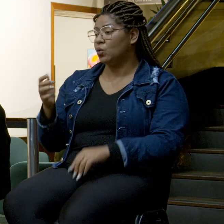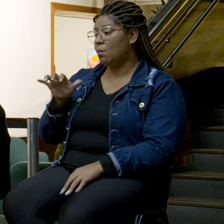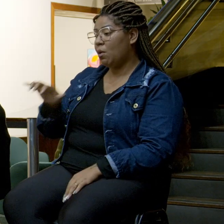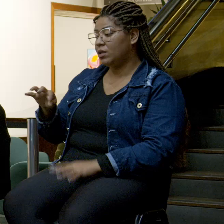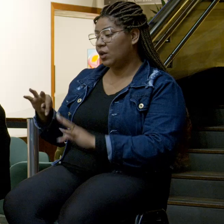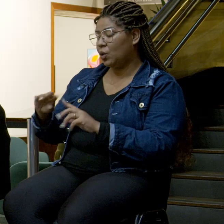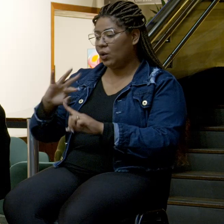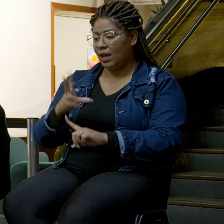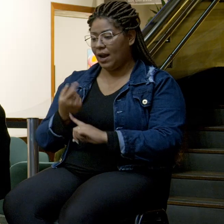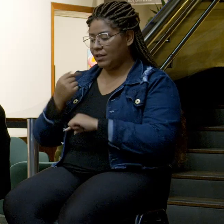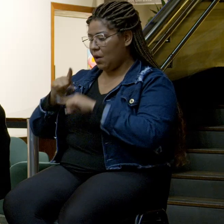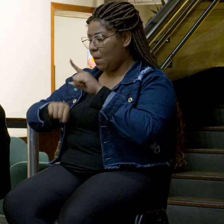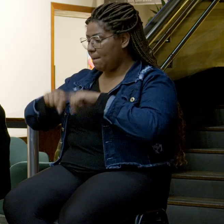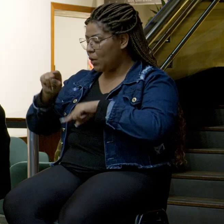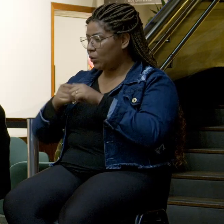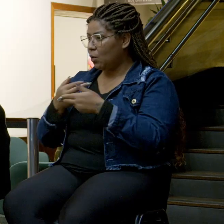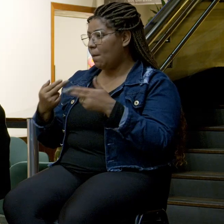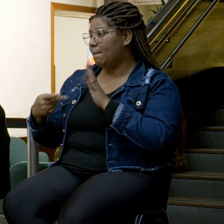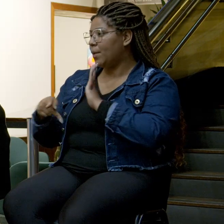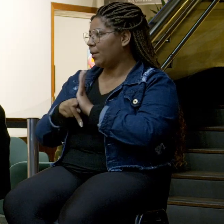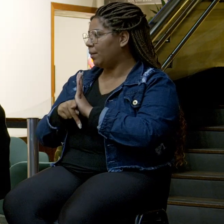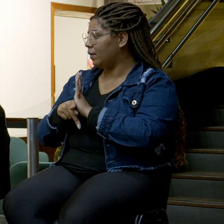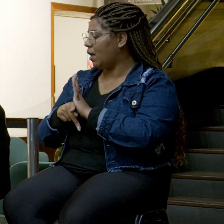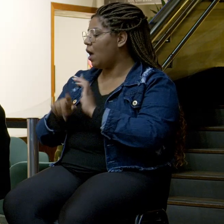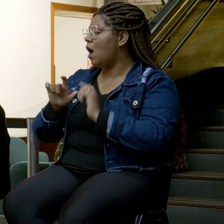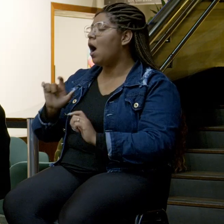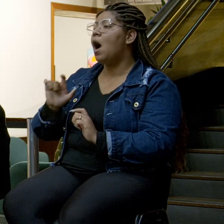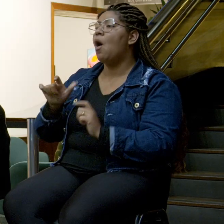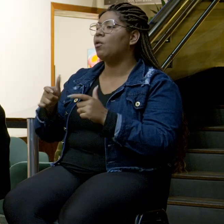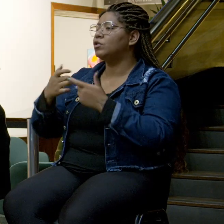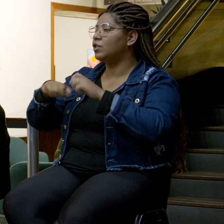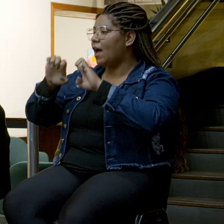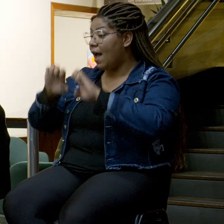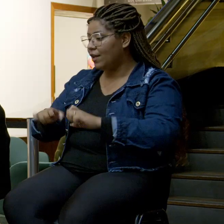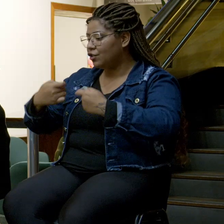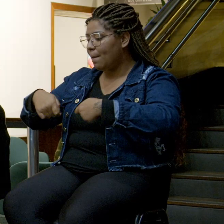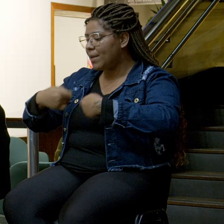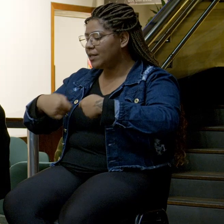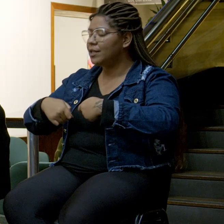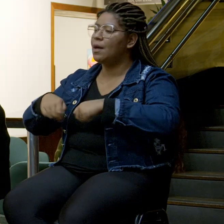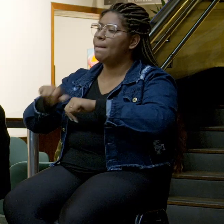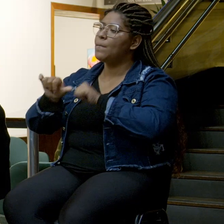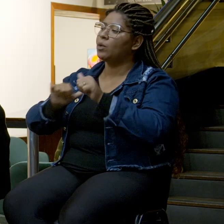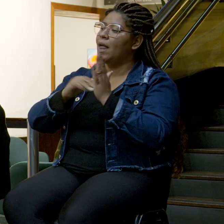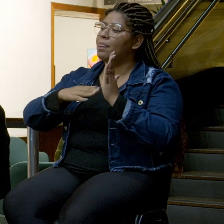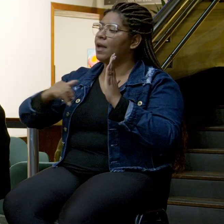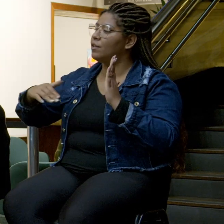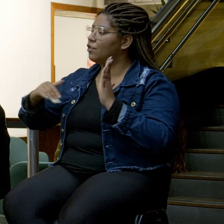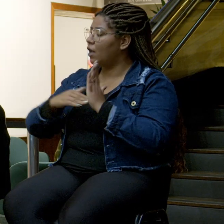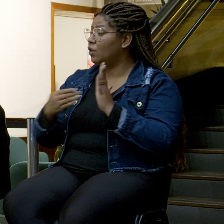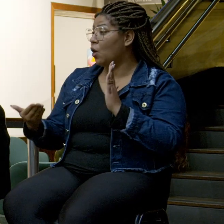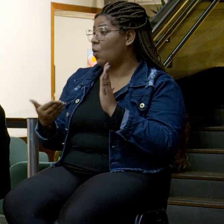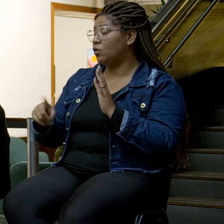a arte é um produto de processos antropofágicos, onde a ética antecipa a estética. Pensando na